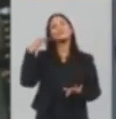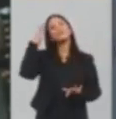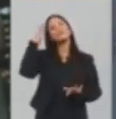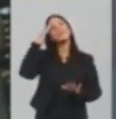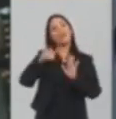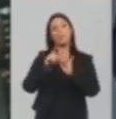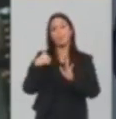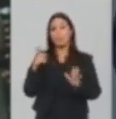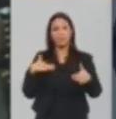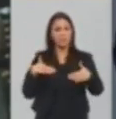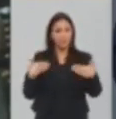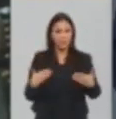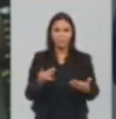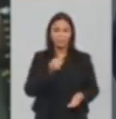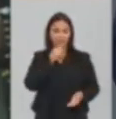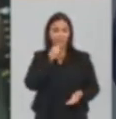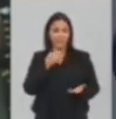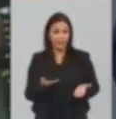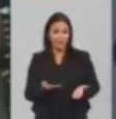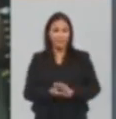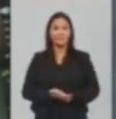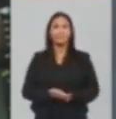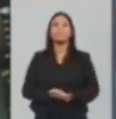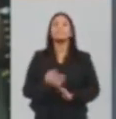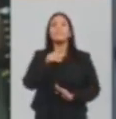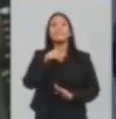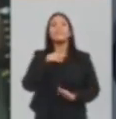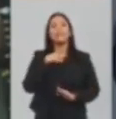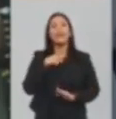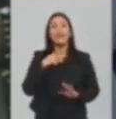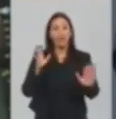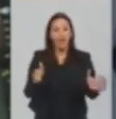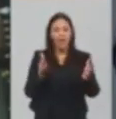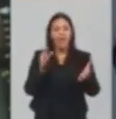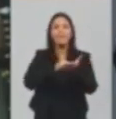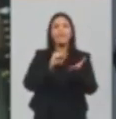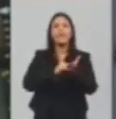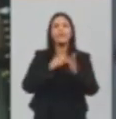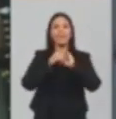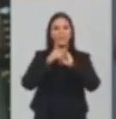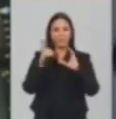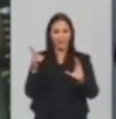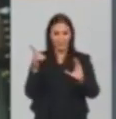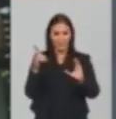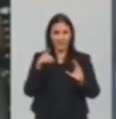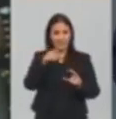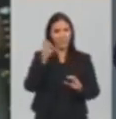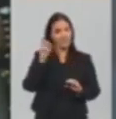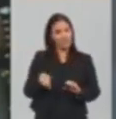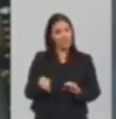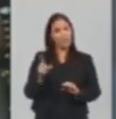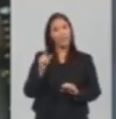então não me surpreende né lamentavelmente que você tem esse apelo pela falta de democracia Por mais que você seja um candidato